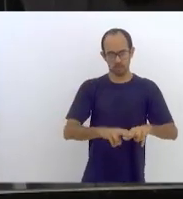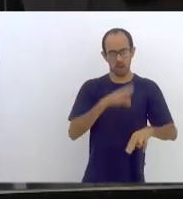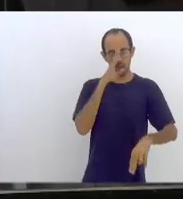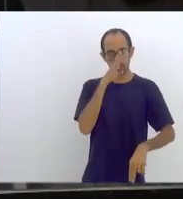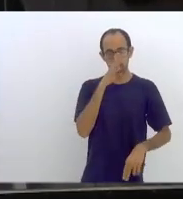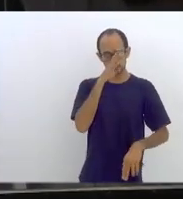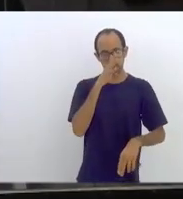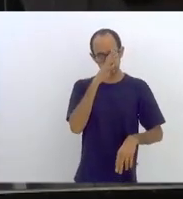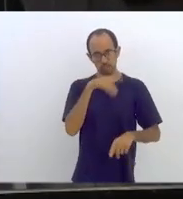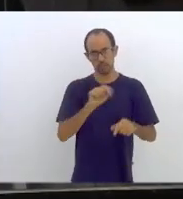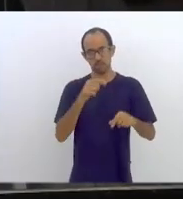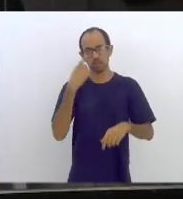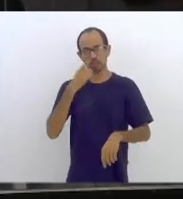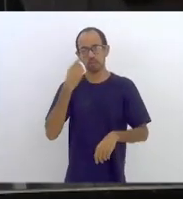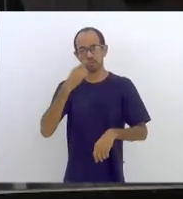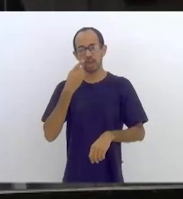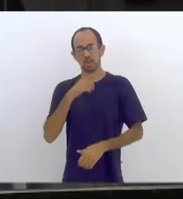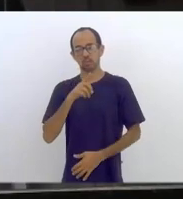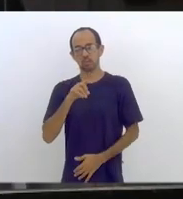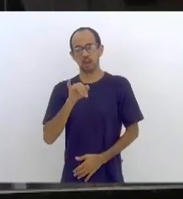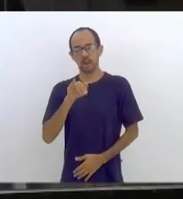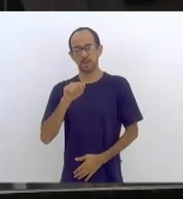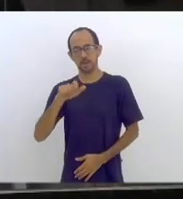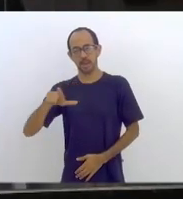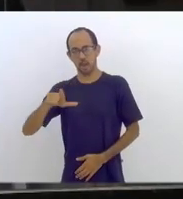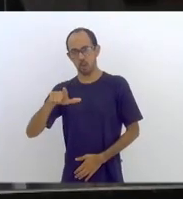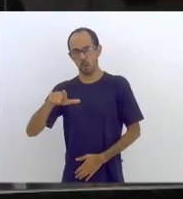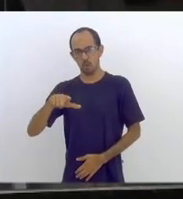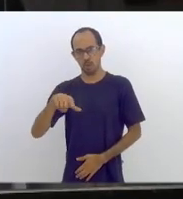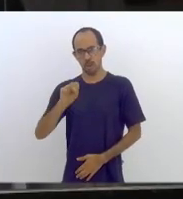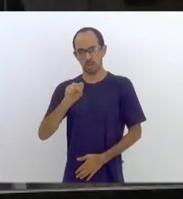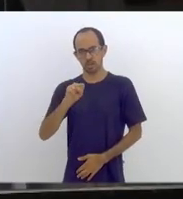abusiva do deputado Daniel da Silveira